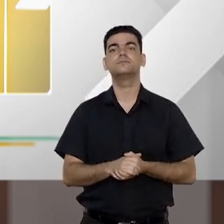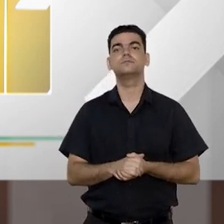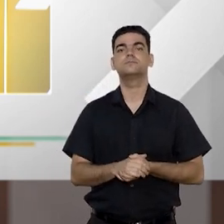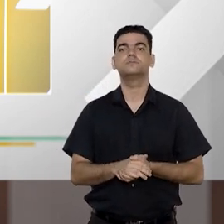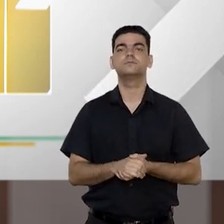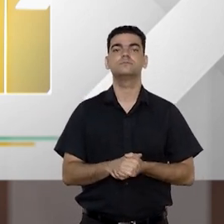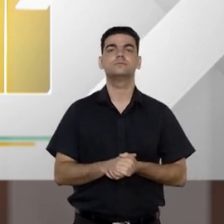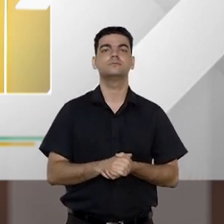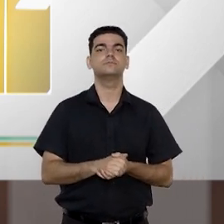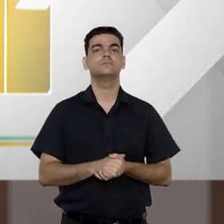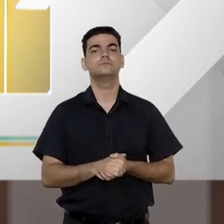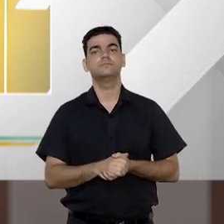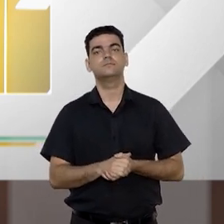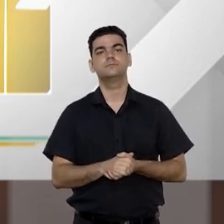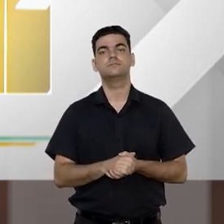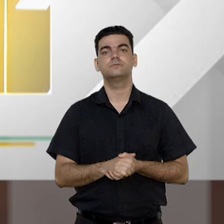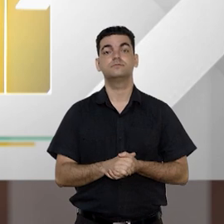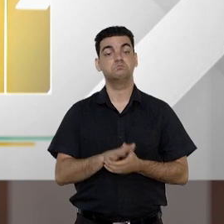por favor.